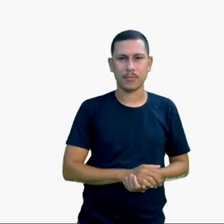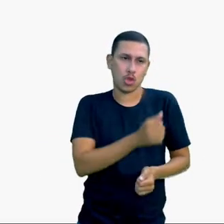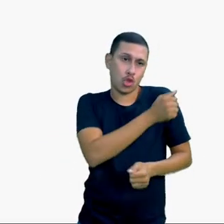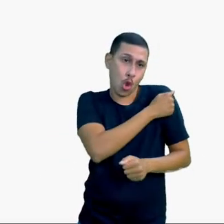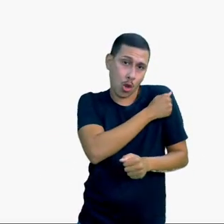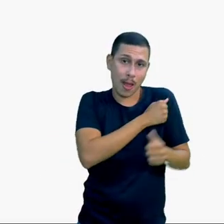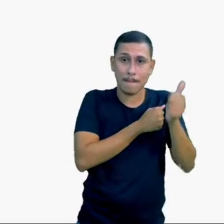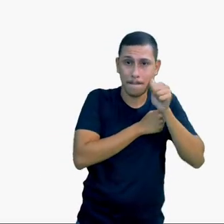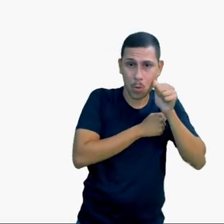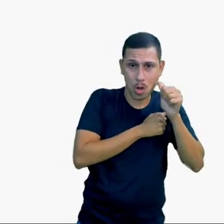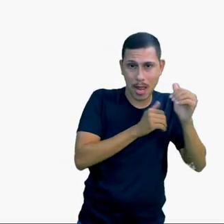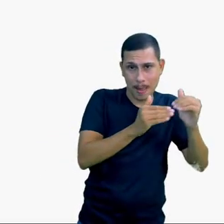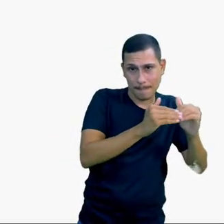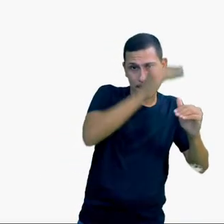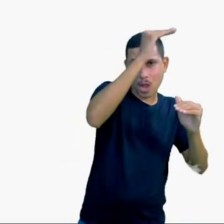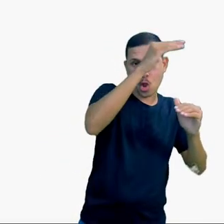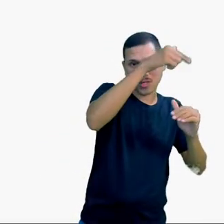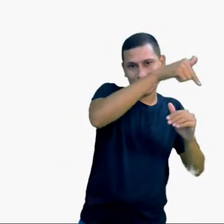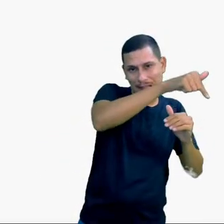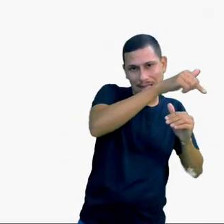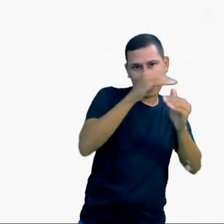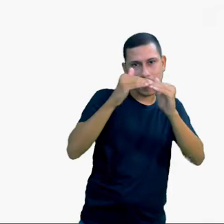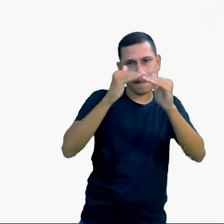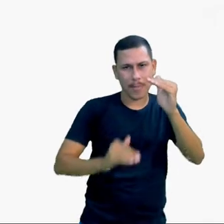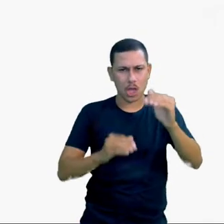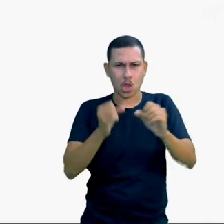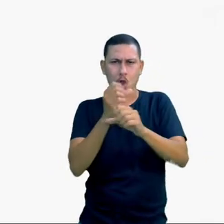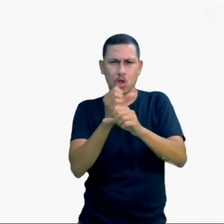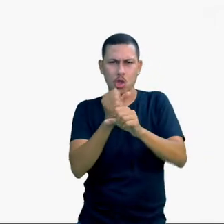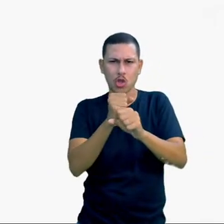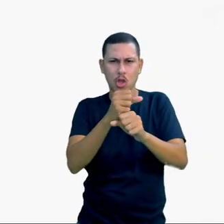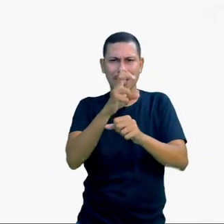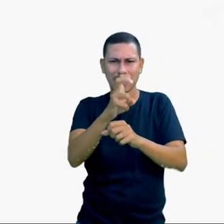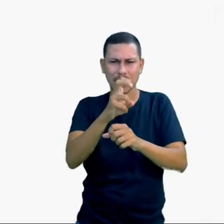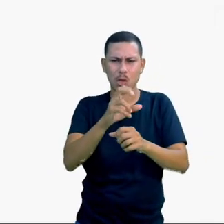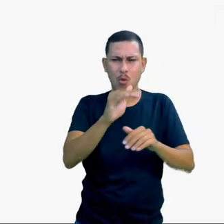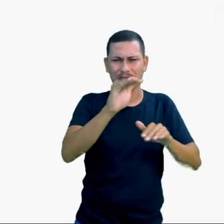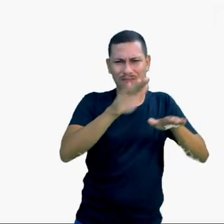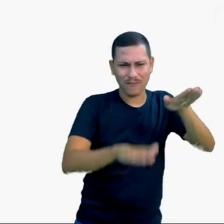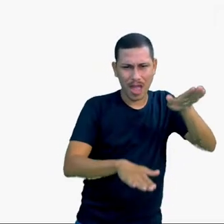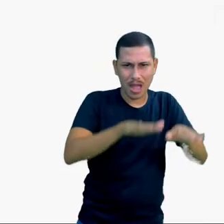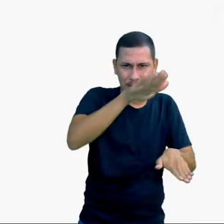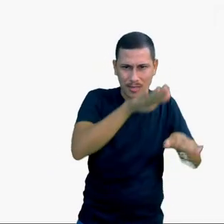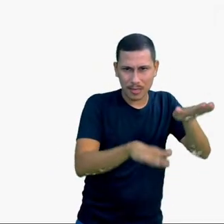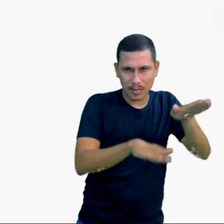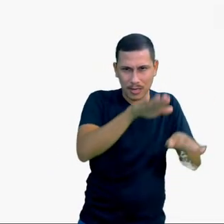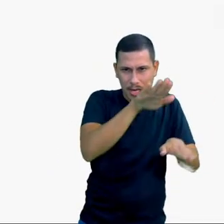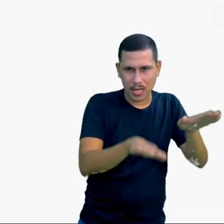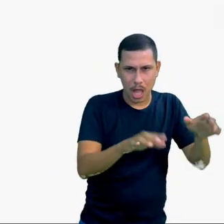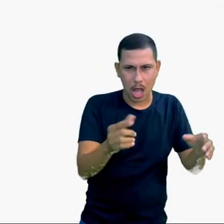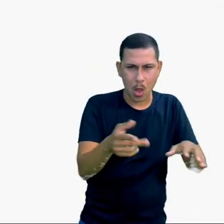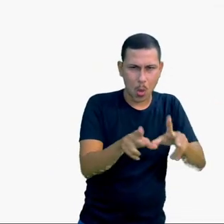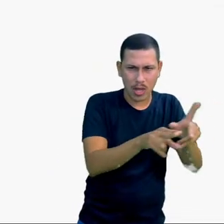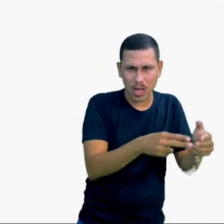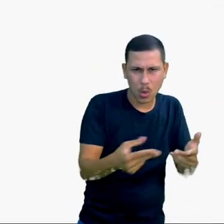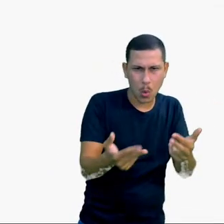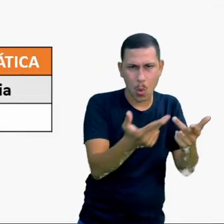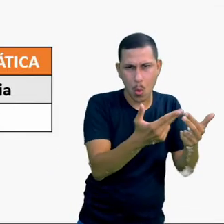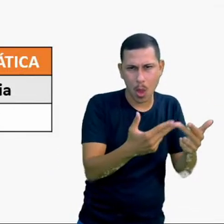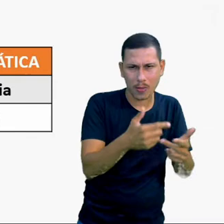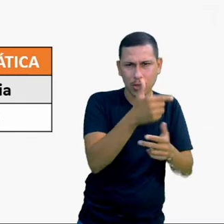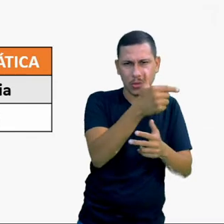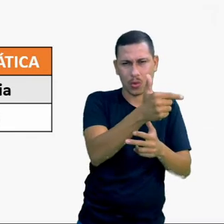foi 7 e a menor 5. Então, o grau de variação entre suas notas foi igual a